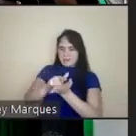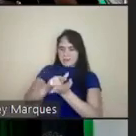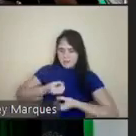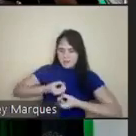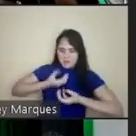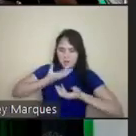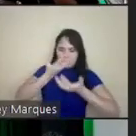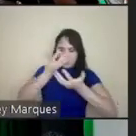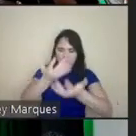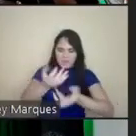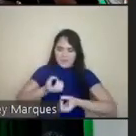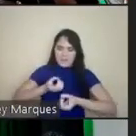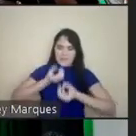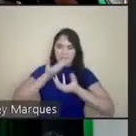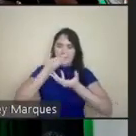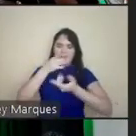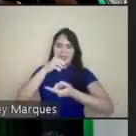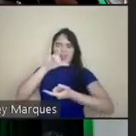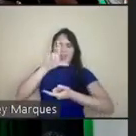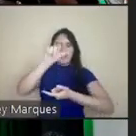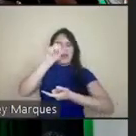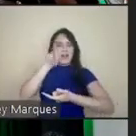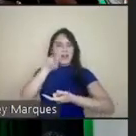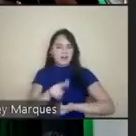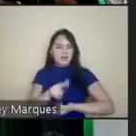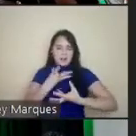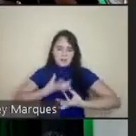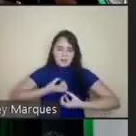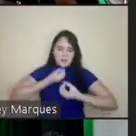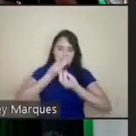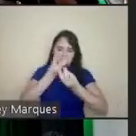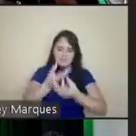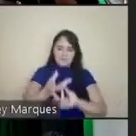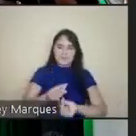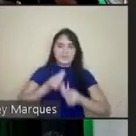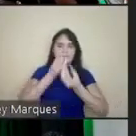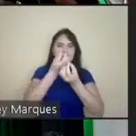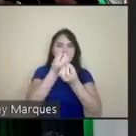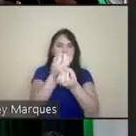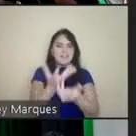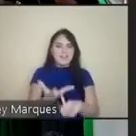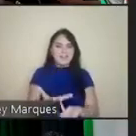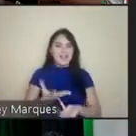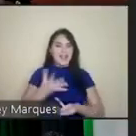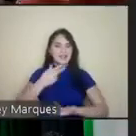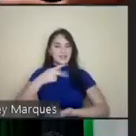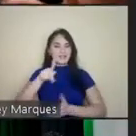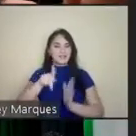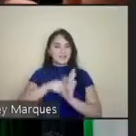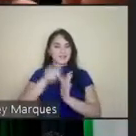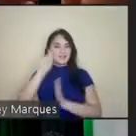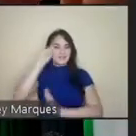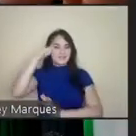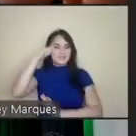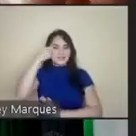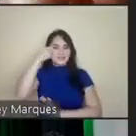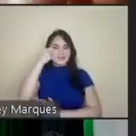diluo em ti para renascer com a ruptura da tua negritude.